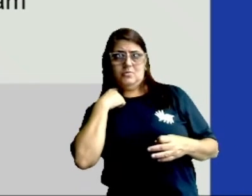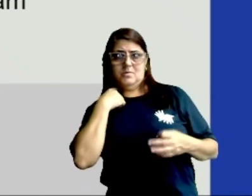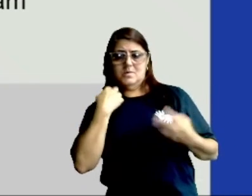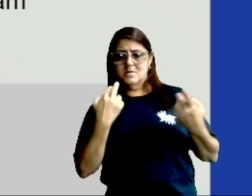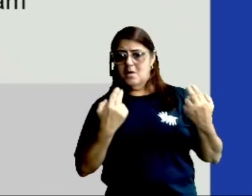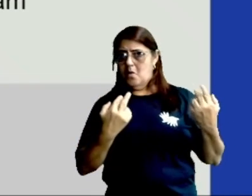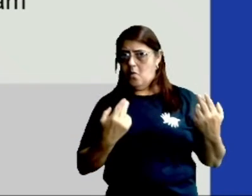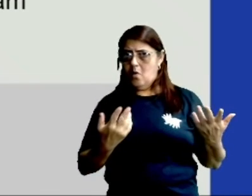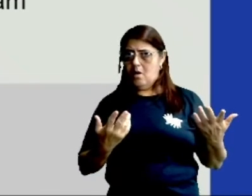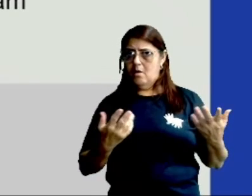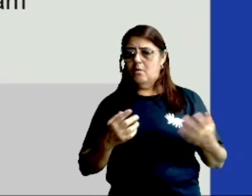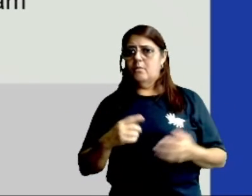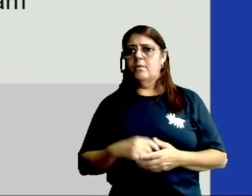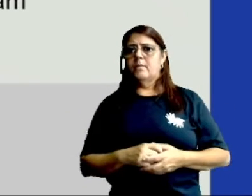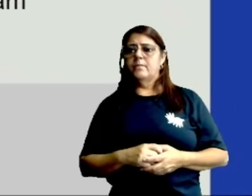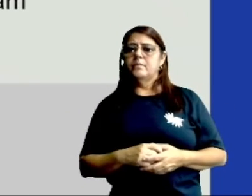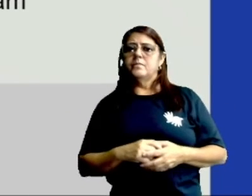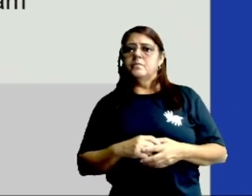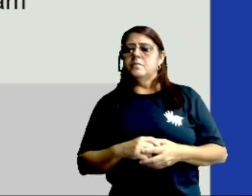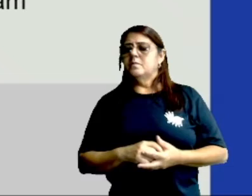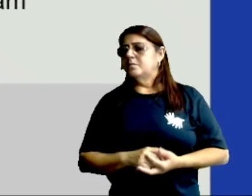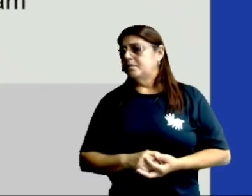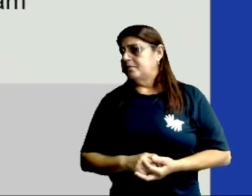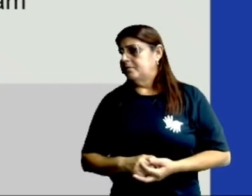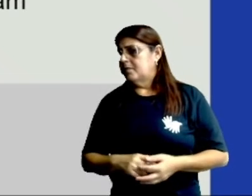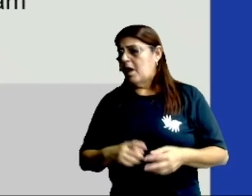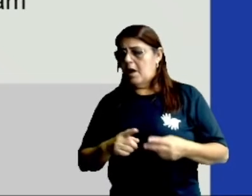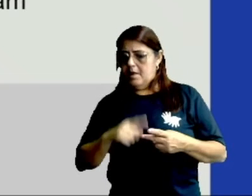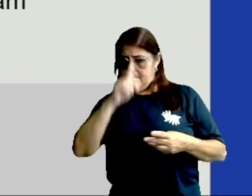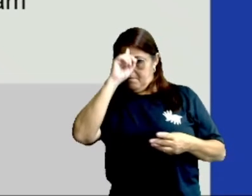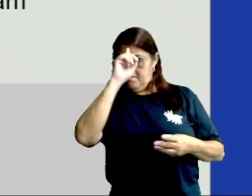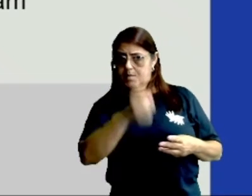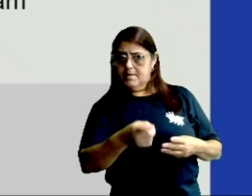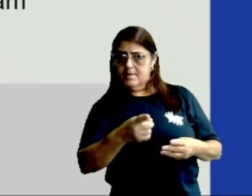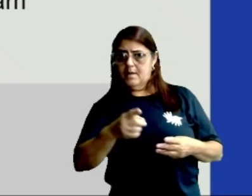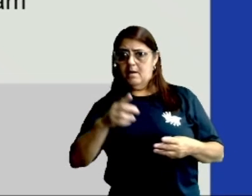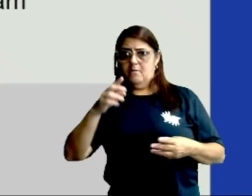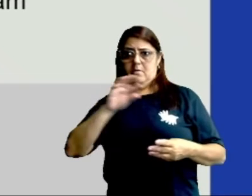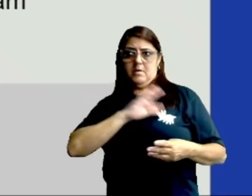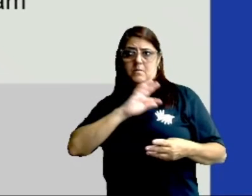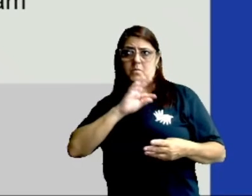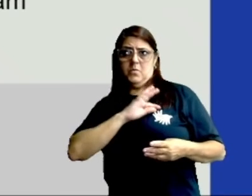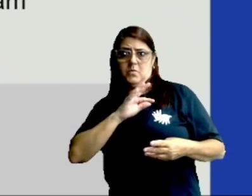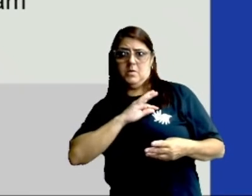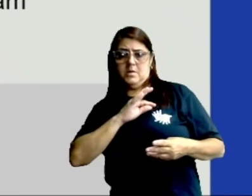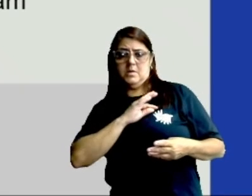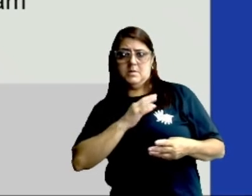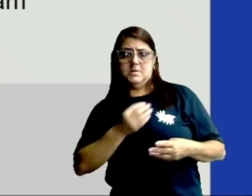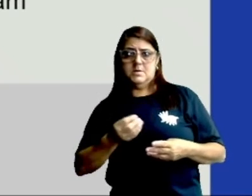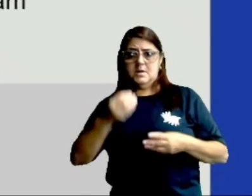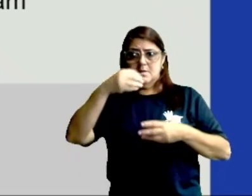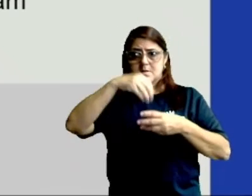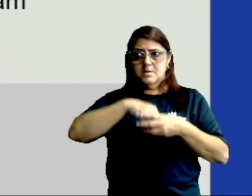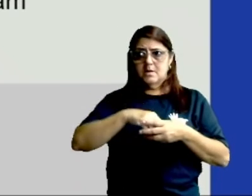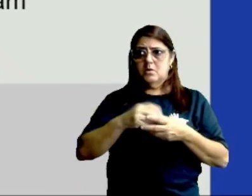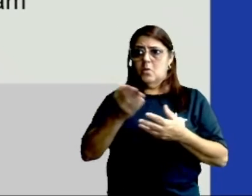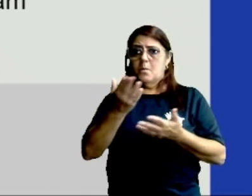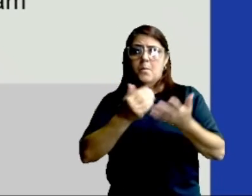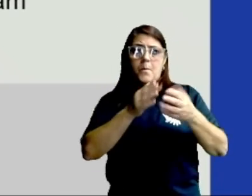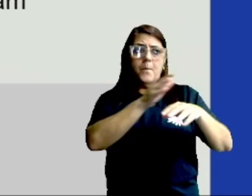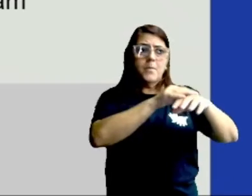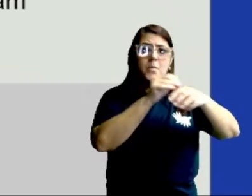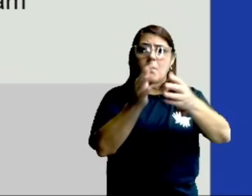o juiz que a gente conhece então ele presidiu o tribunal de justiça ele chefiava a polícia e os assuntos externos e controlar